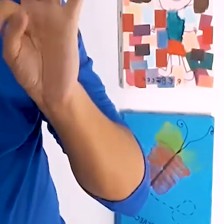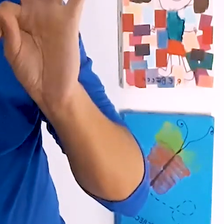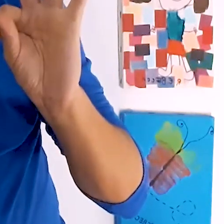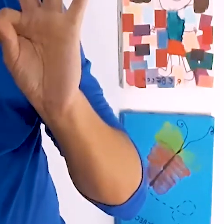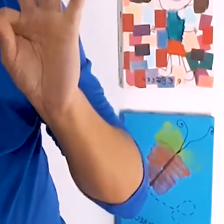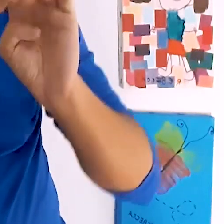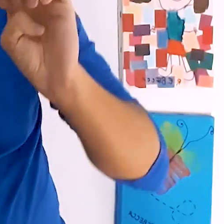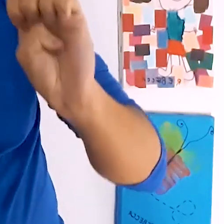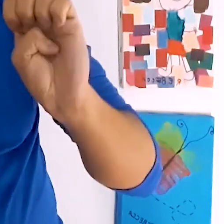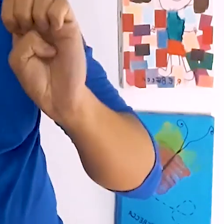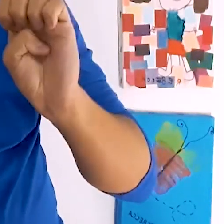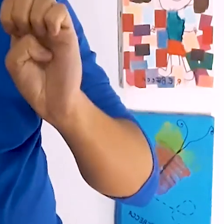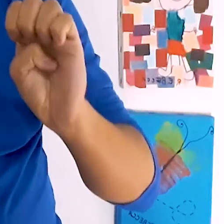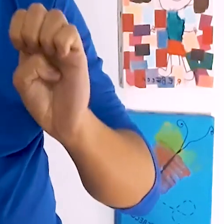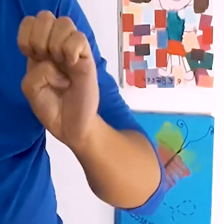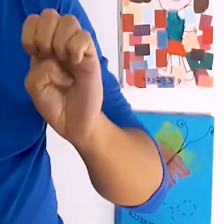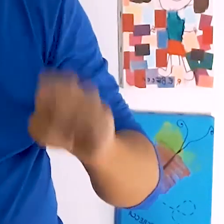Skate. Sinal,